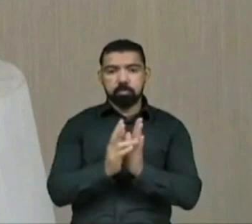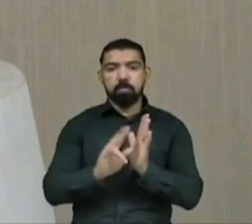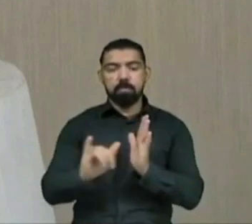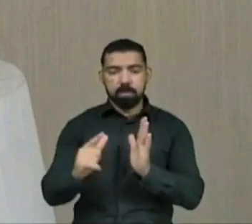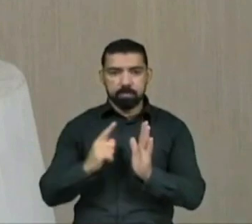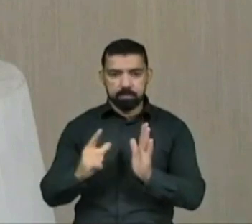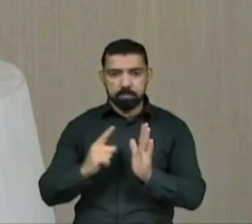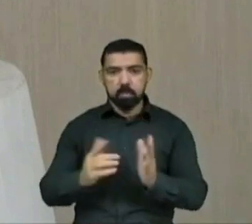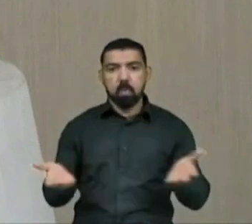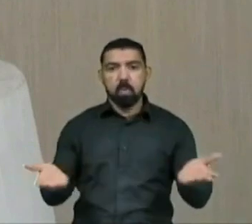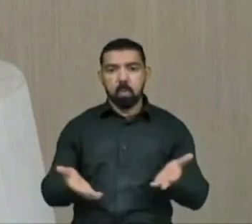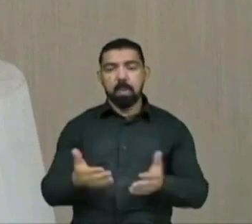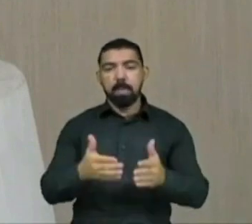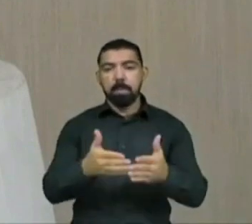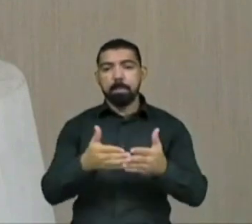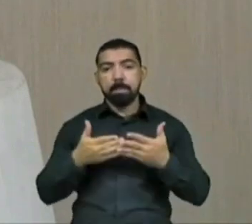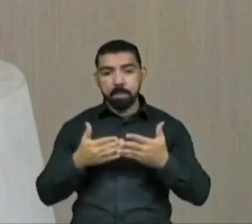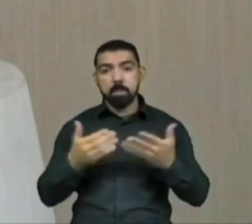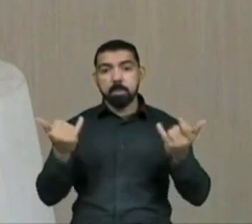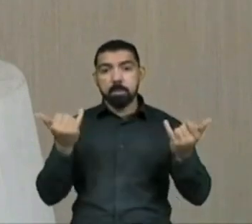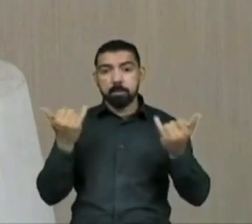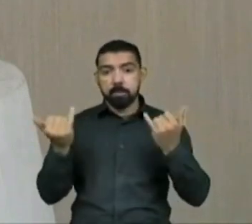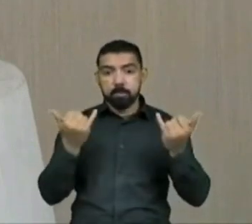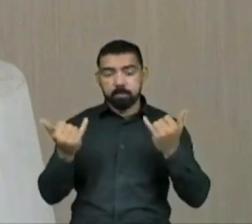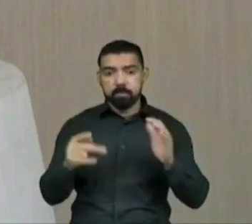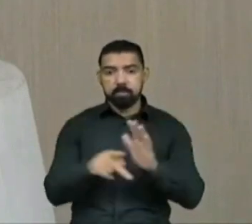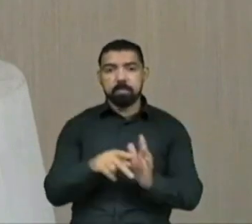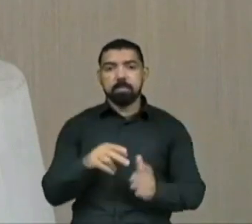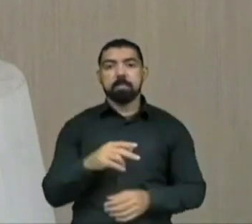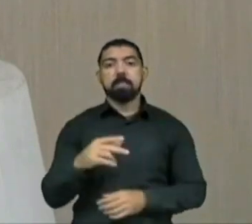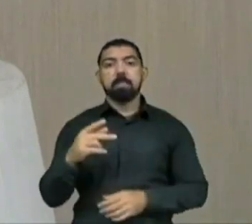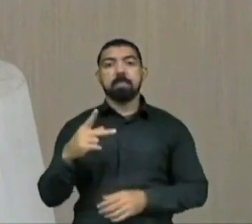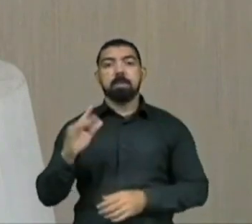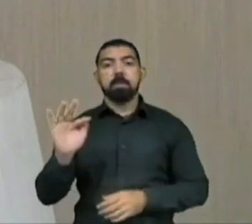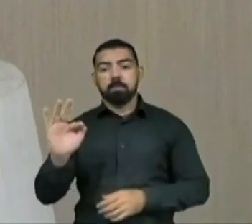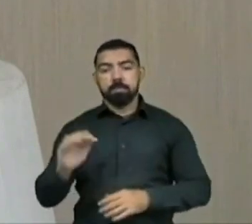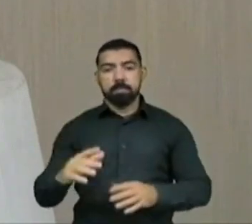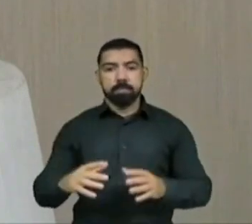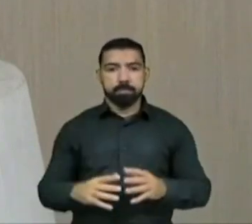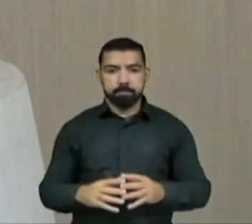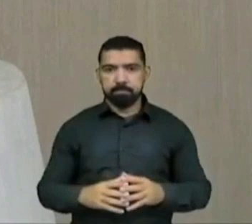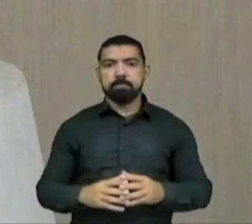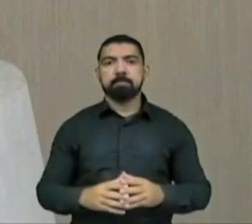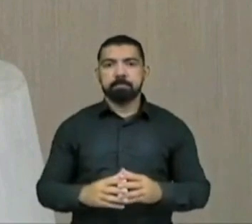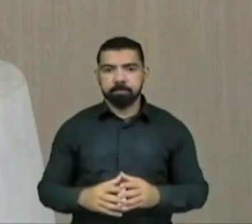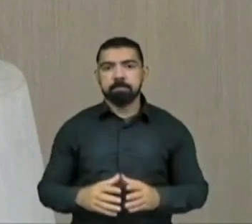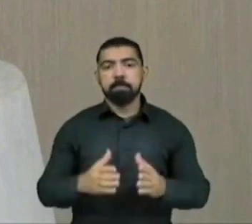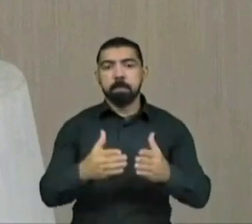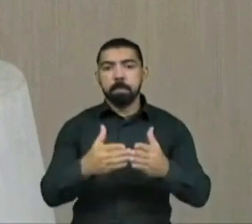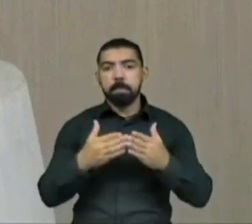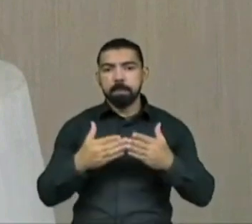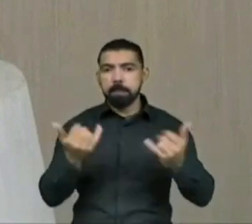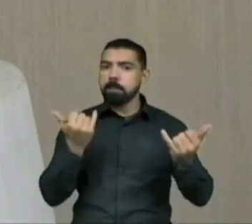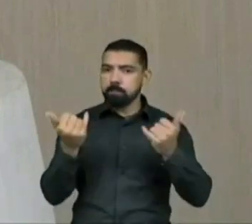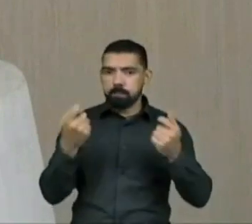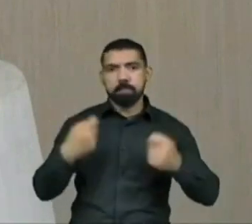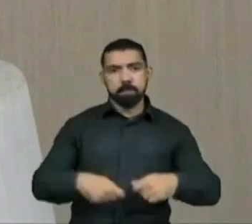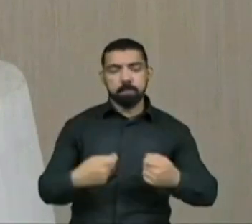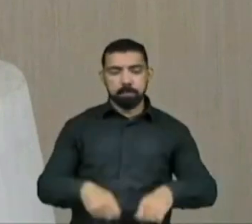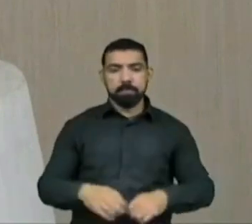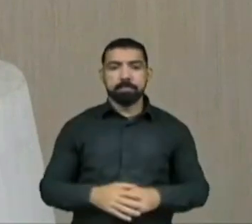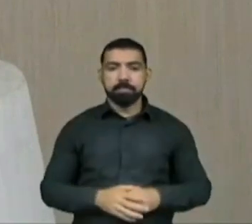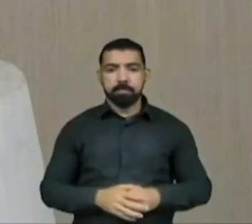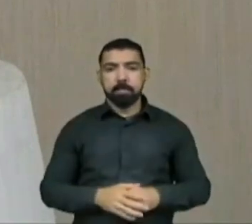um pedido de informações da Polícia Federal. Esse inquérito foi já destaque